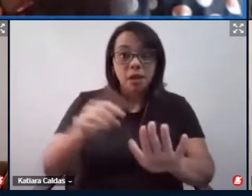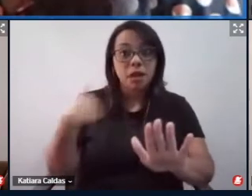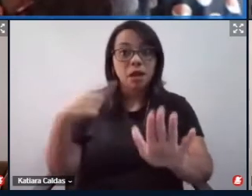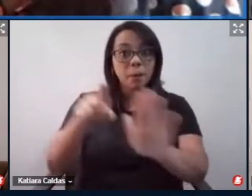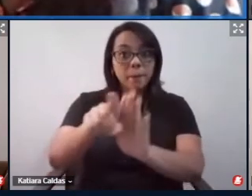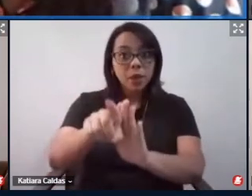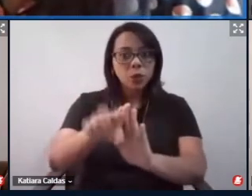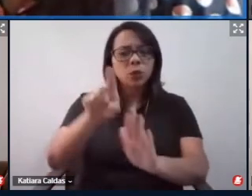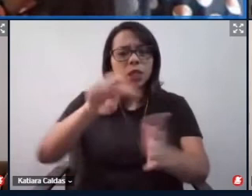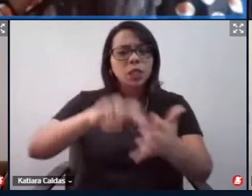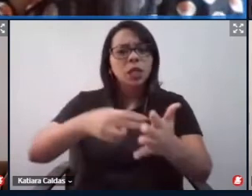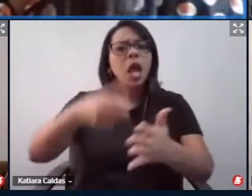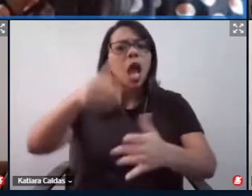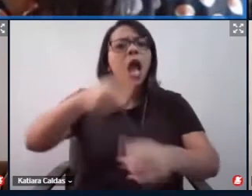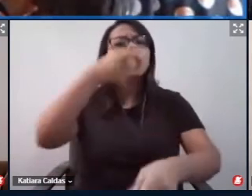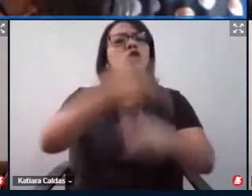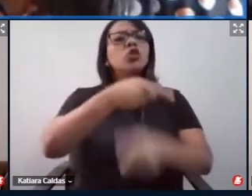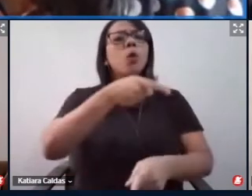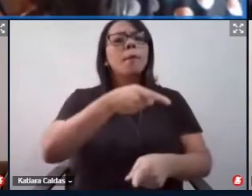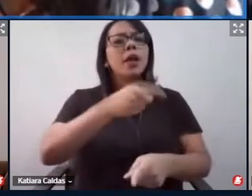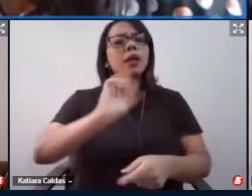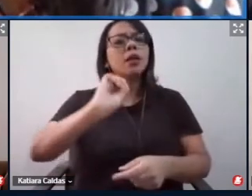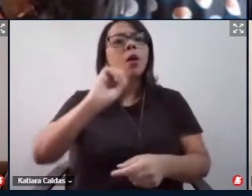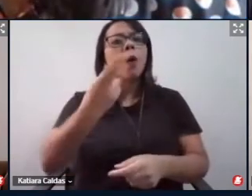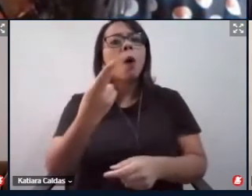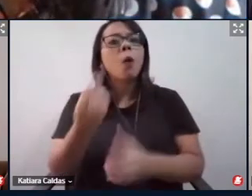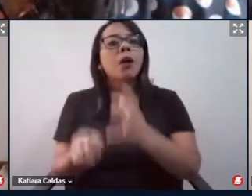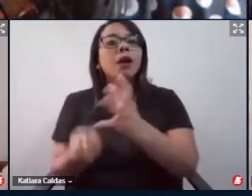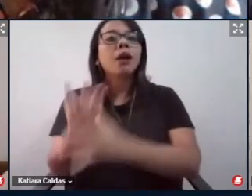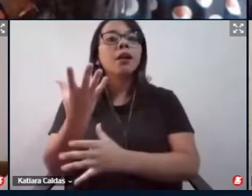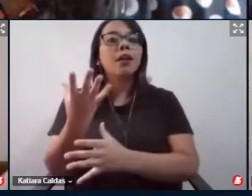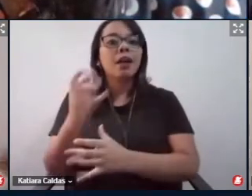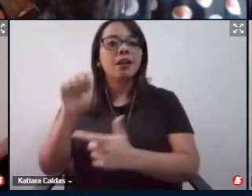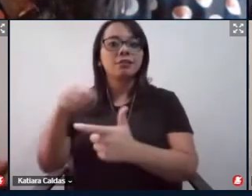uma descoberta ou é uma criação?